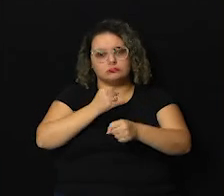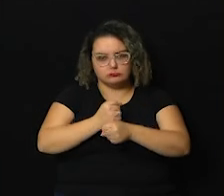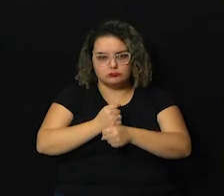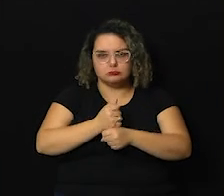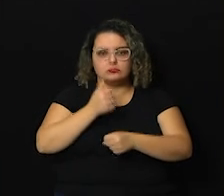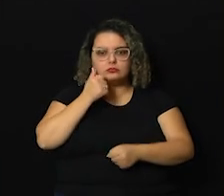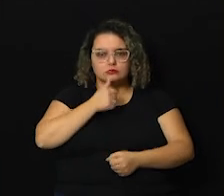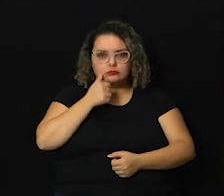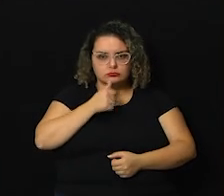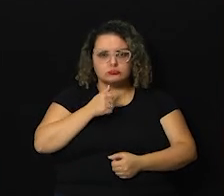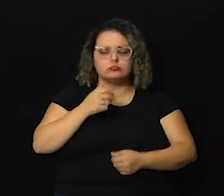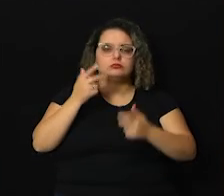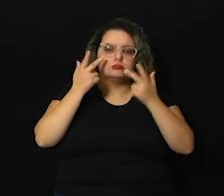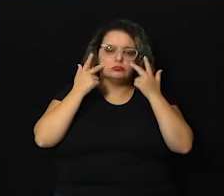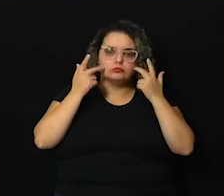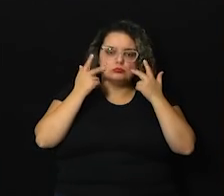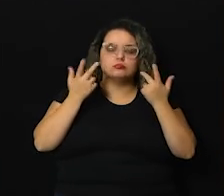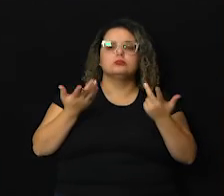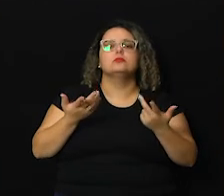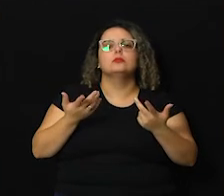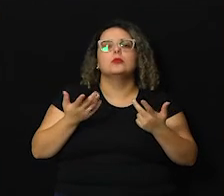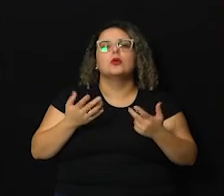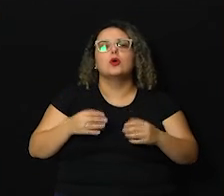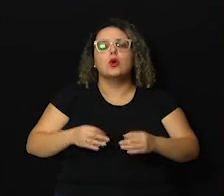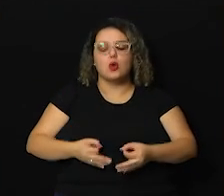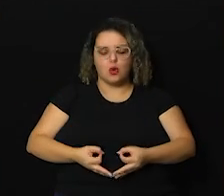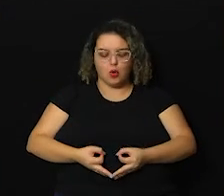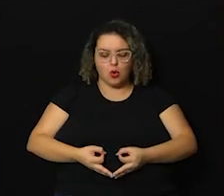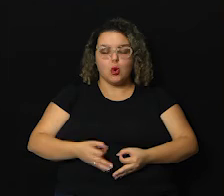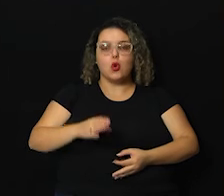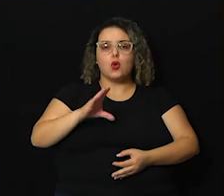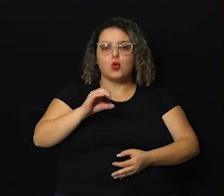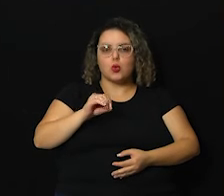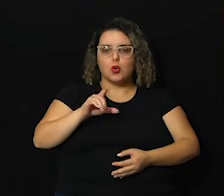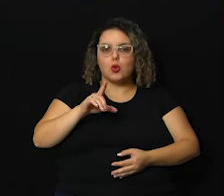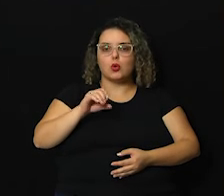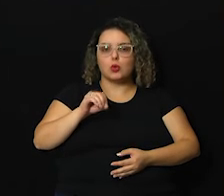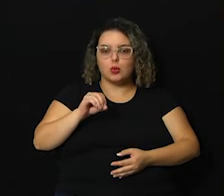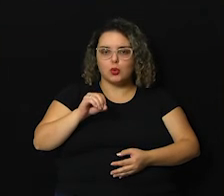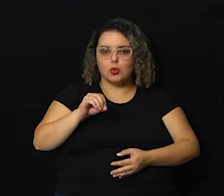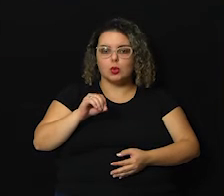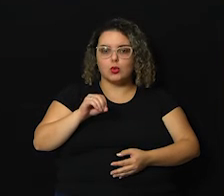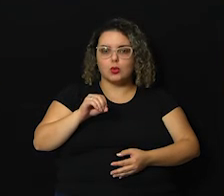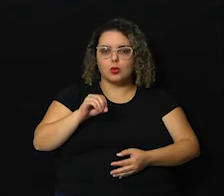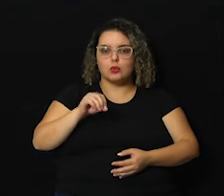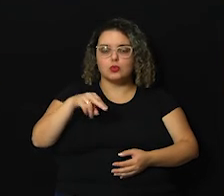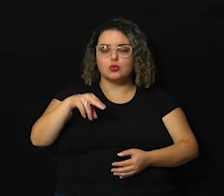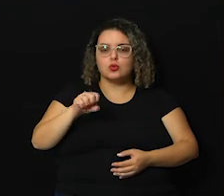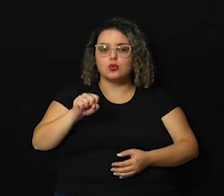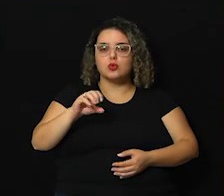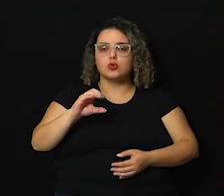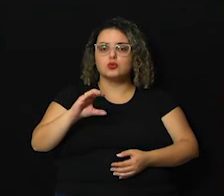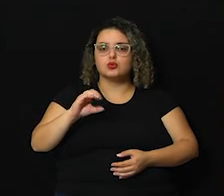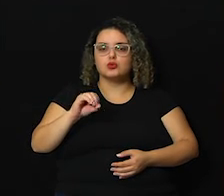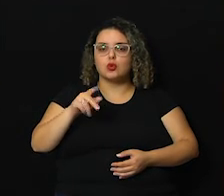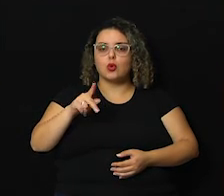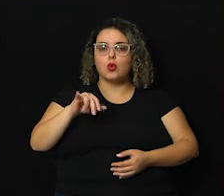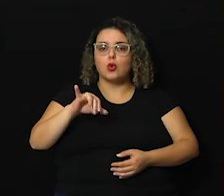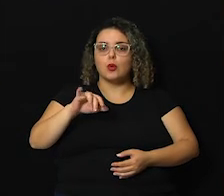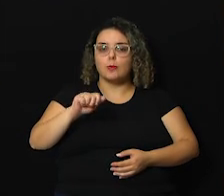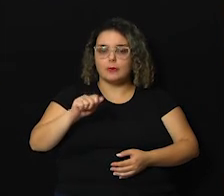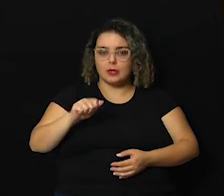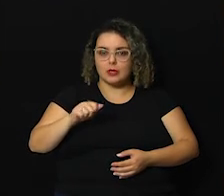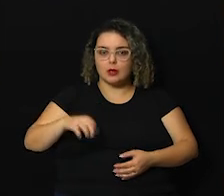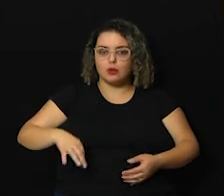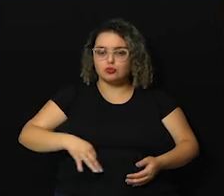mulheres de risco habitual, quando a gente faz colonoscopia, né, a cada 3 anos, pelo menos, na população